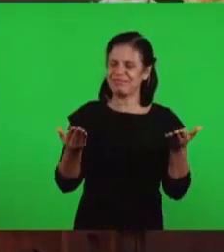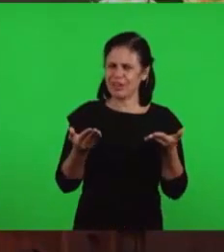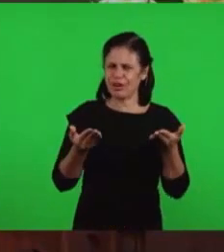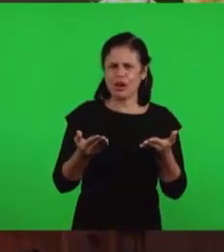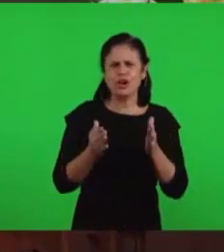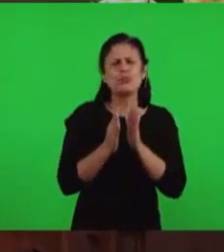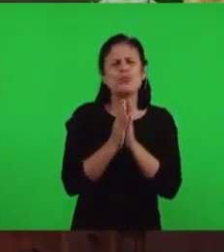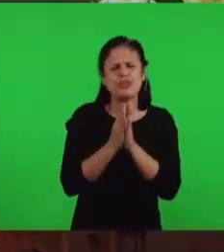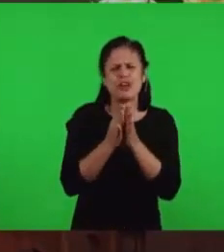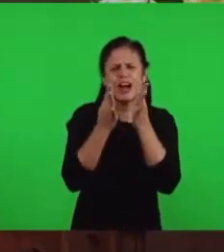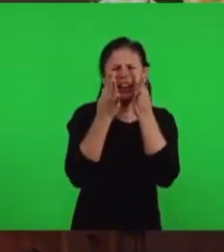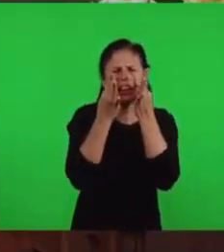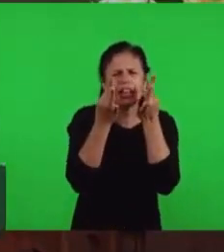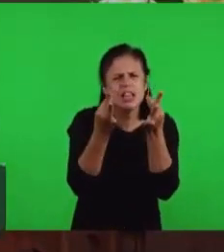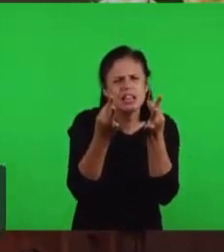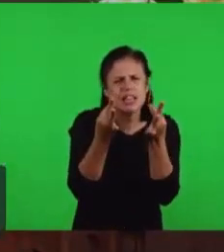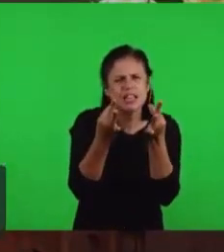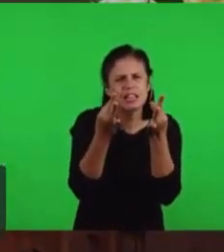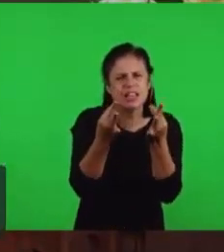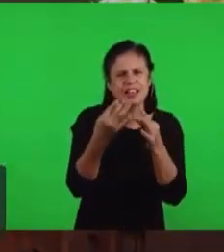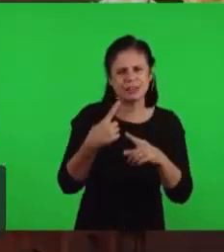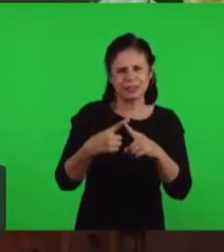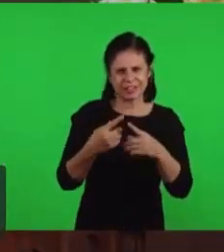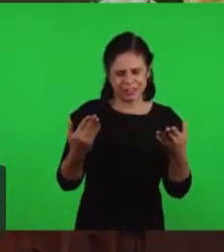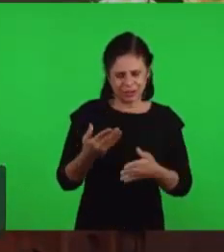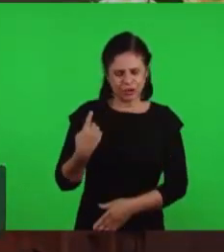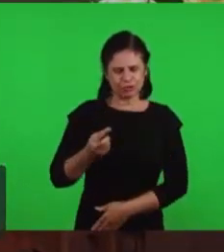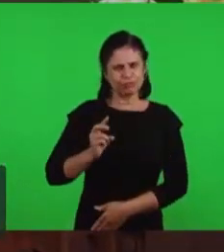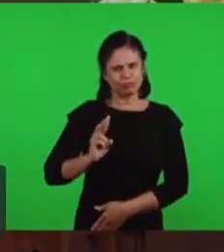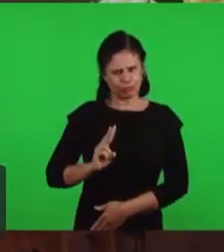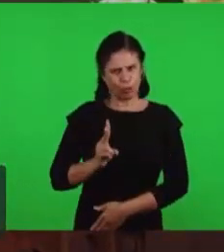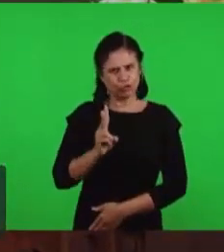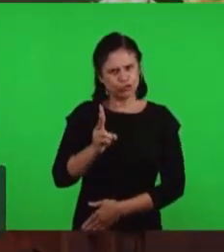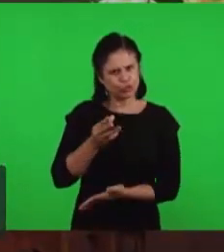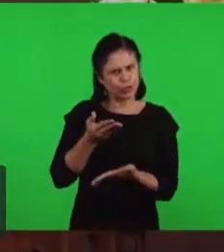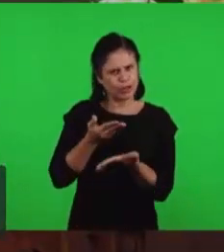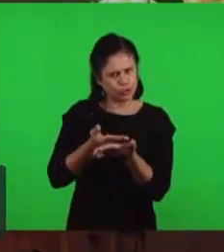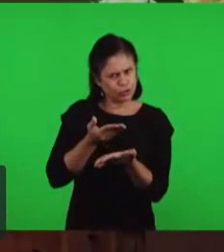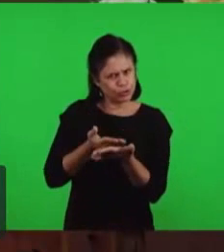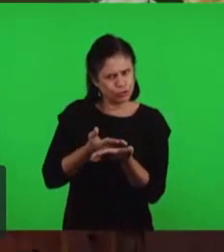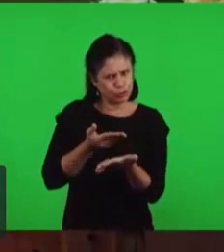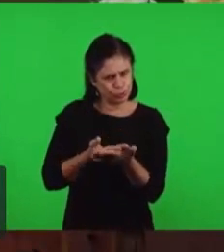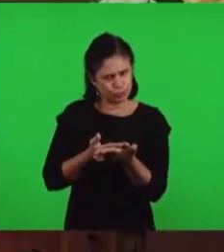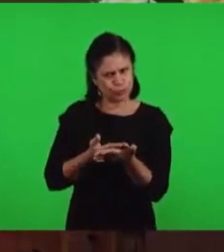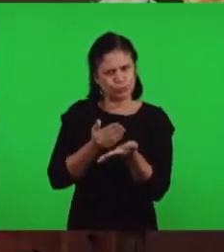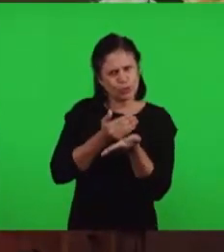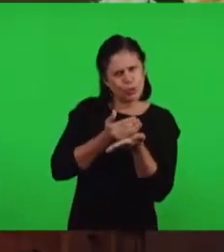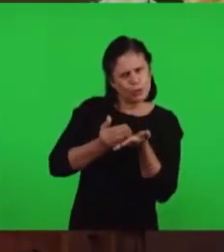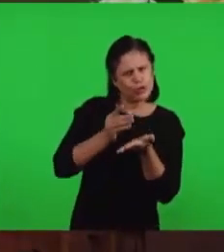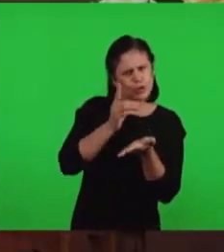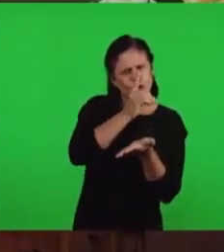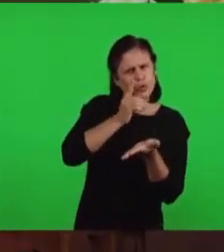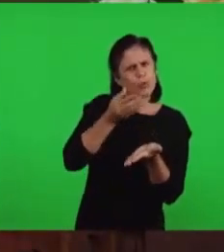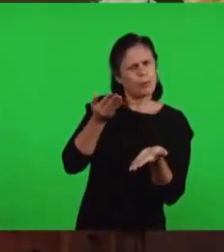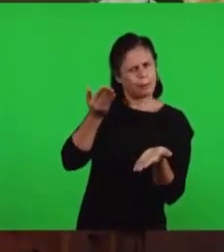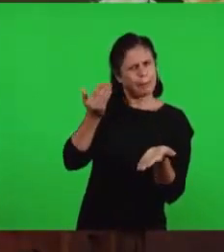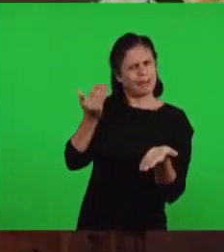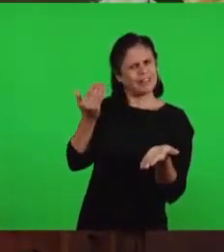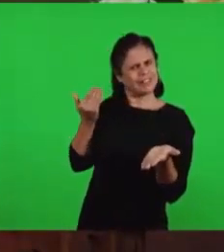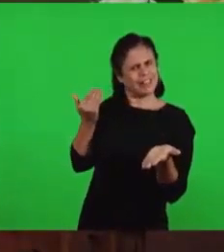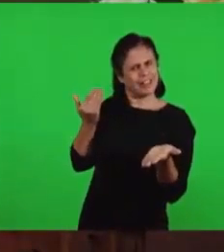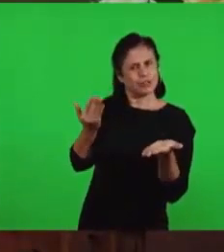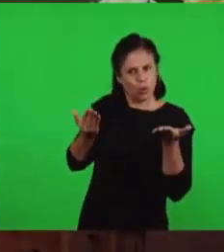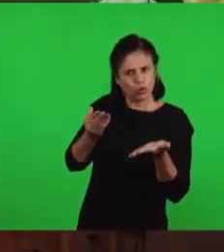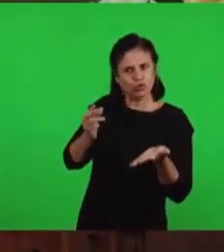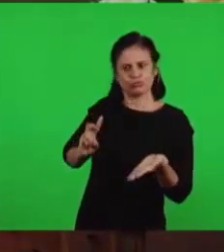a atenção dos irmãos Para a continuidade do estudo que nós iniciamos no domingo passado na última Escola